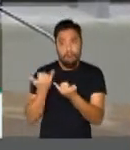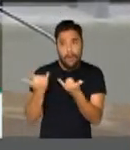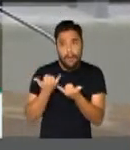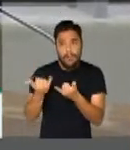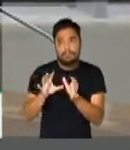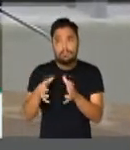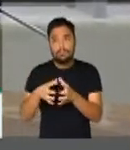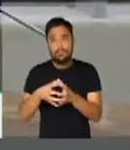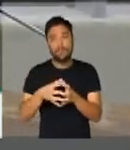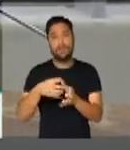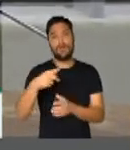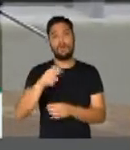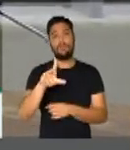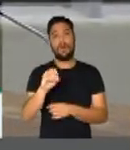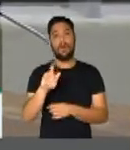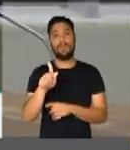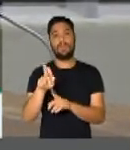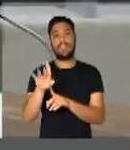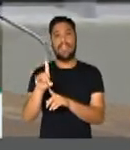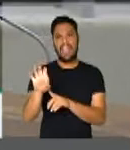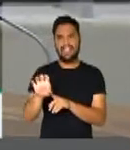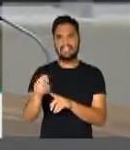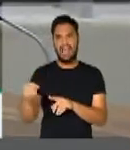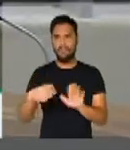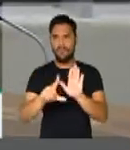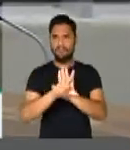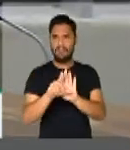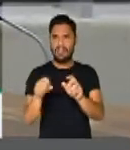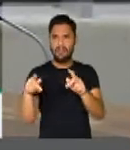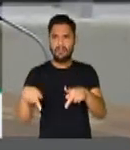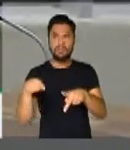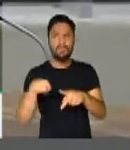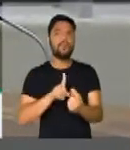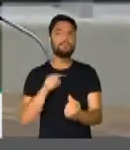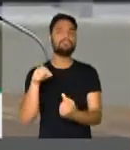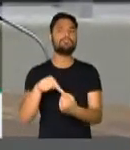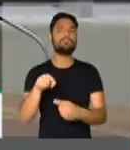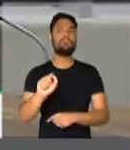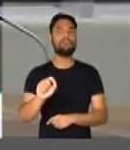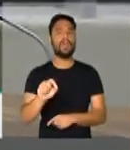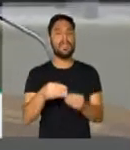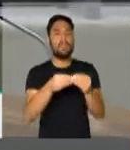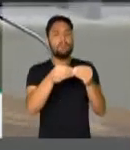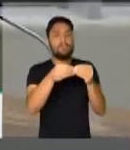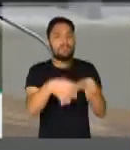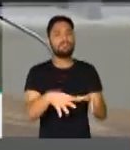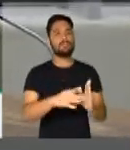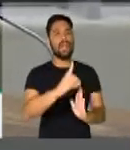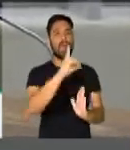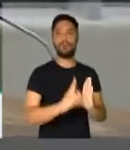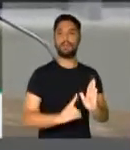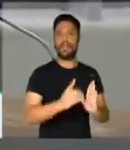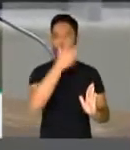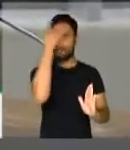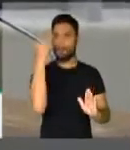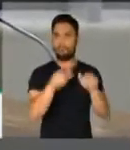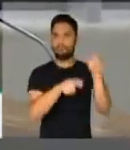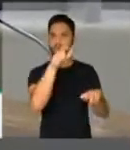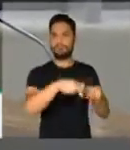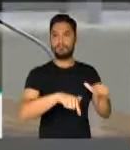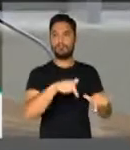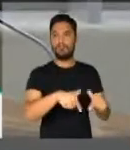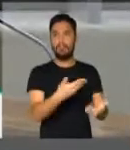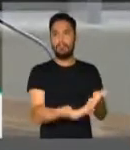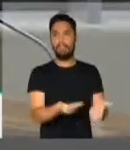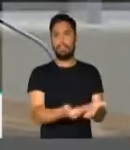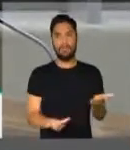do ultraliberal Paulo Guedes. Uma reforma da Previdência que busca atacar o direito dos trabalhadores e